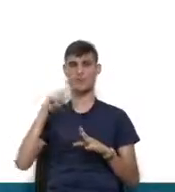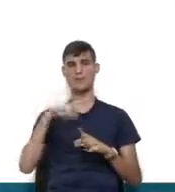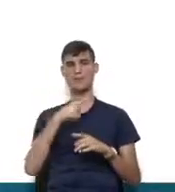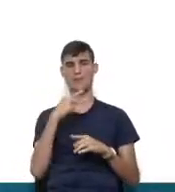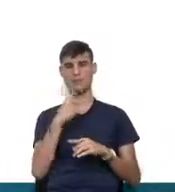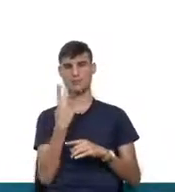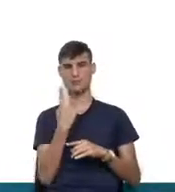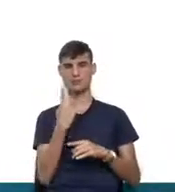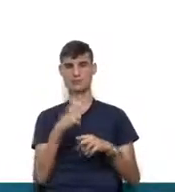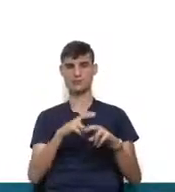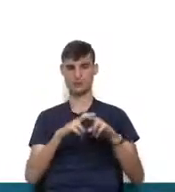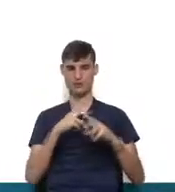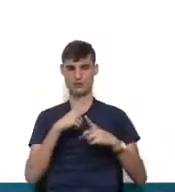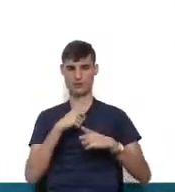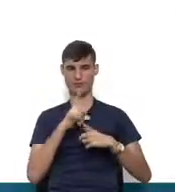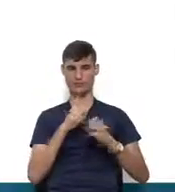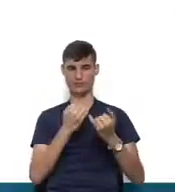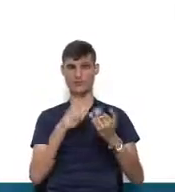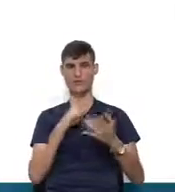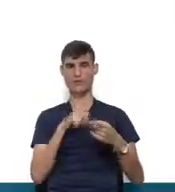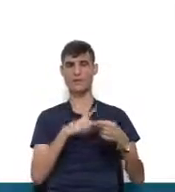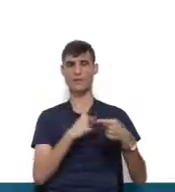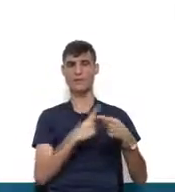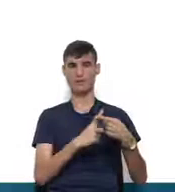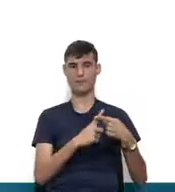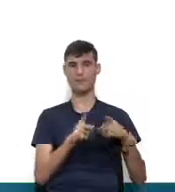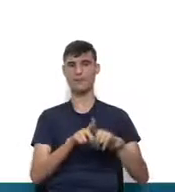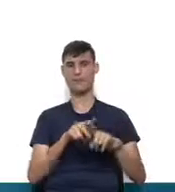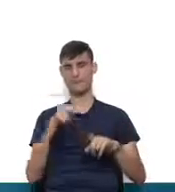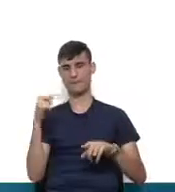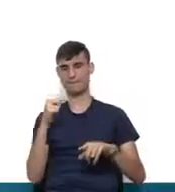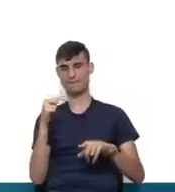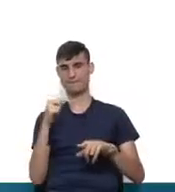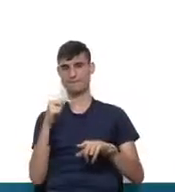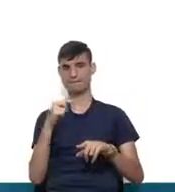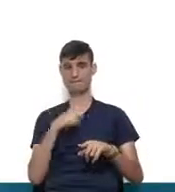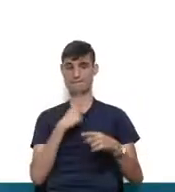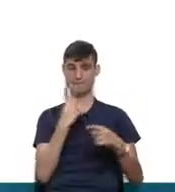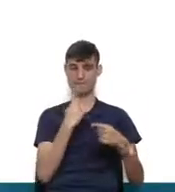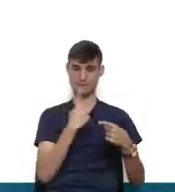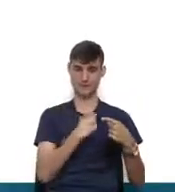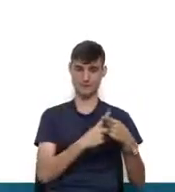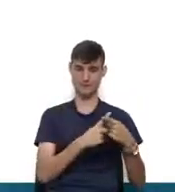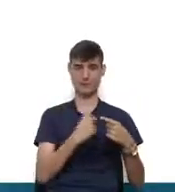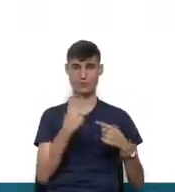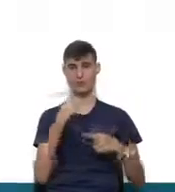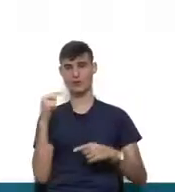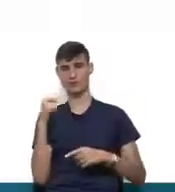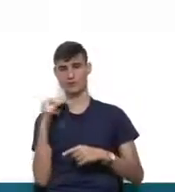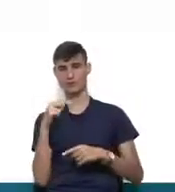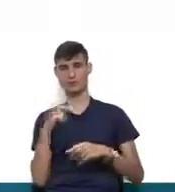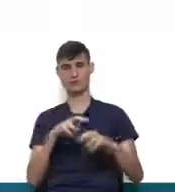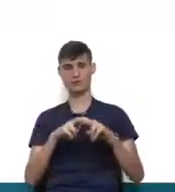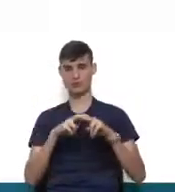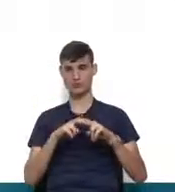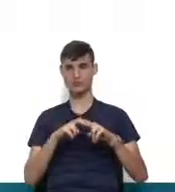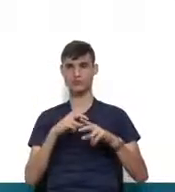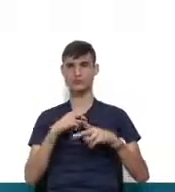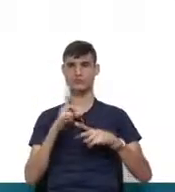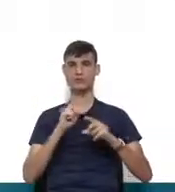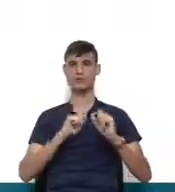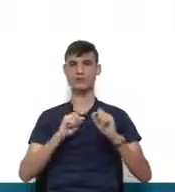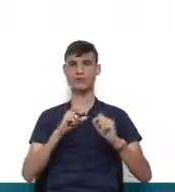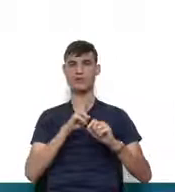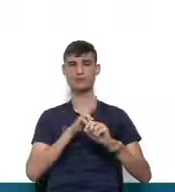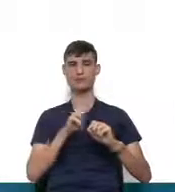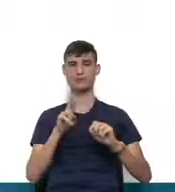1. Então, ela vai ter um elemento positivo, um elemento negativo. Um positivo, um negativo. Por isso que ela tem o